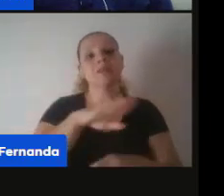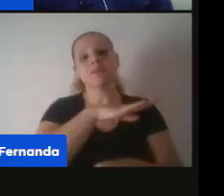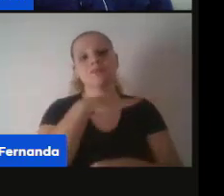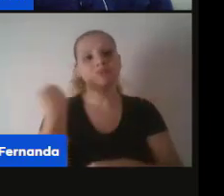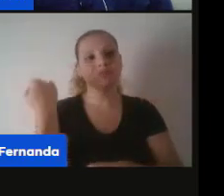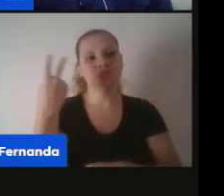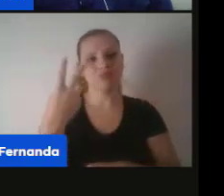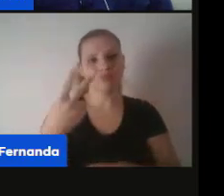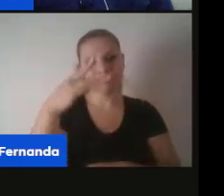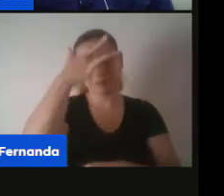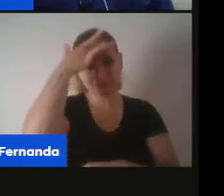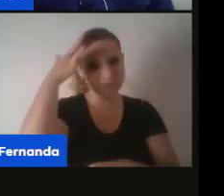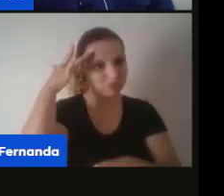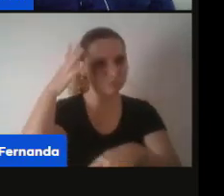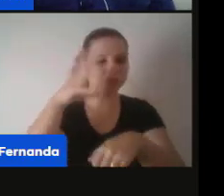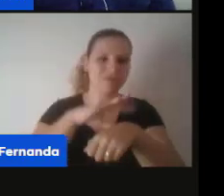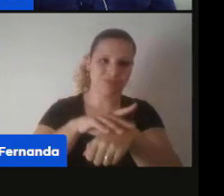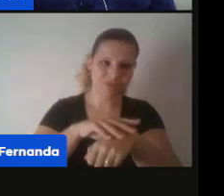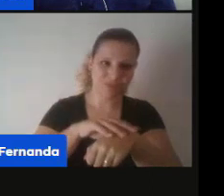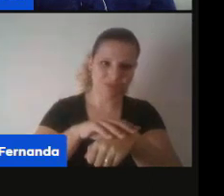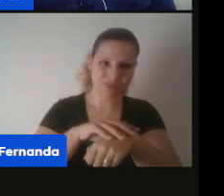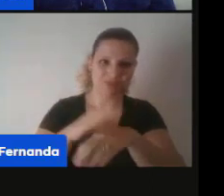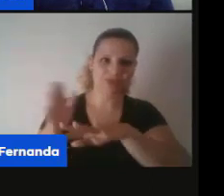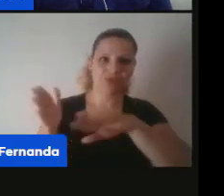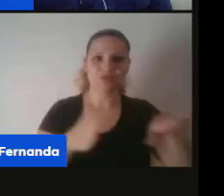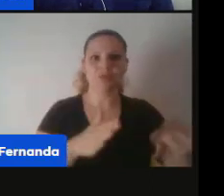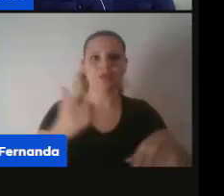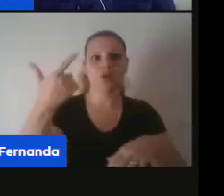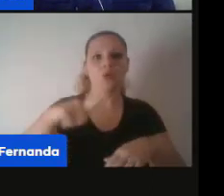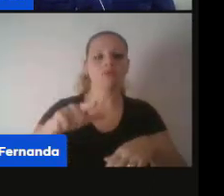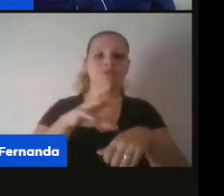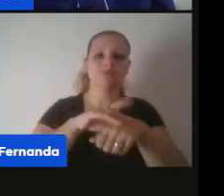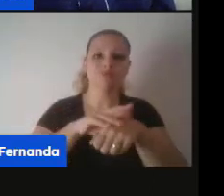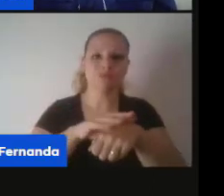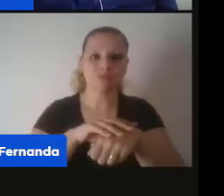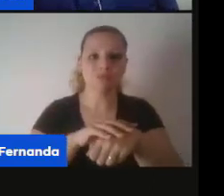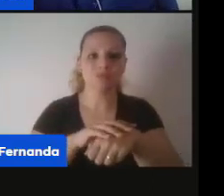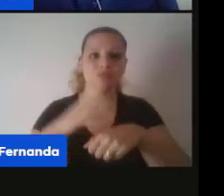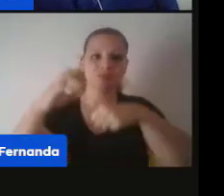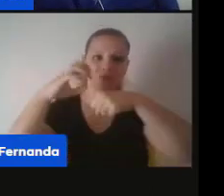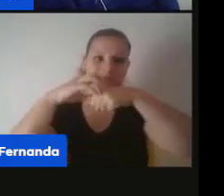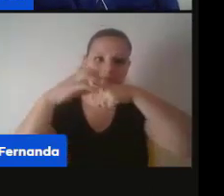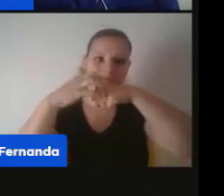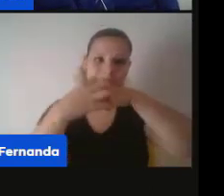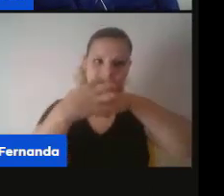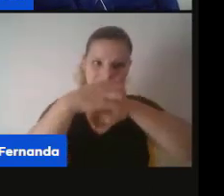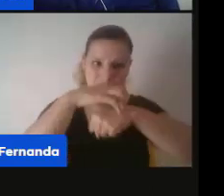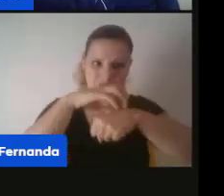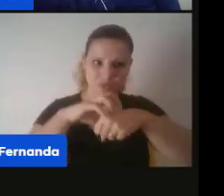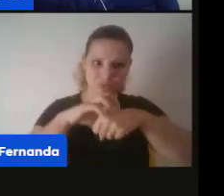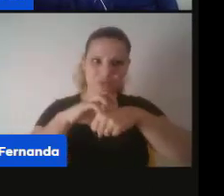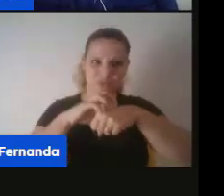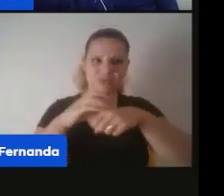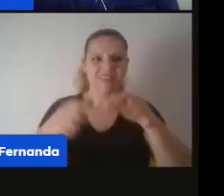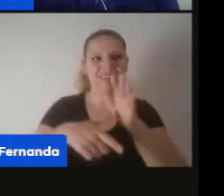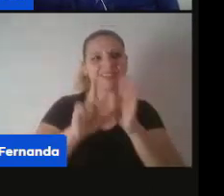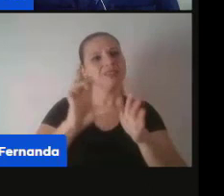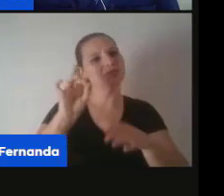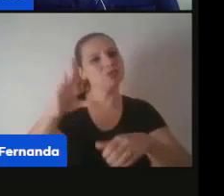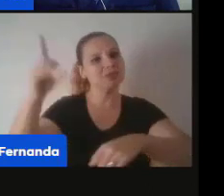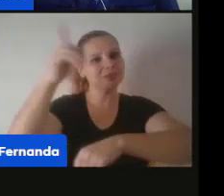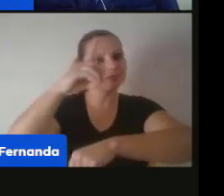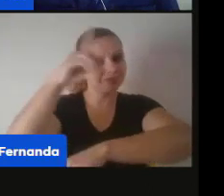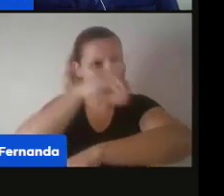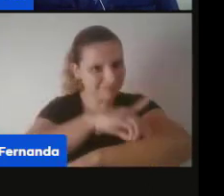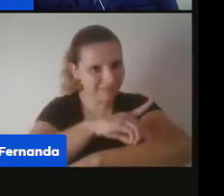nossa cidade. Chikungunya é outra doença que chegou para completar a gravidade. Nós só tínhamos dengue, a chikungunya chegou